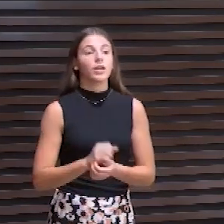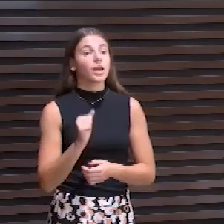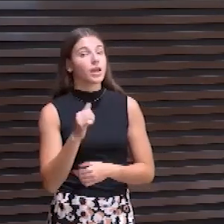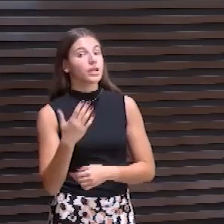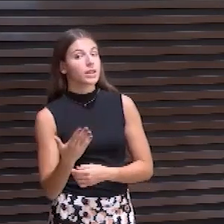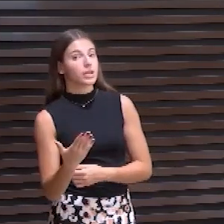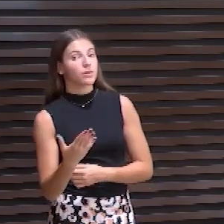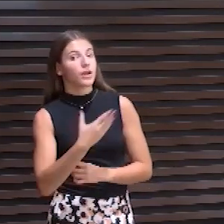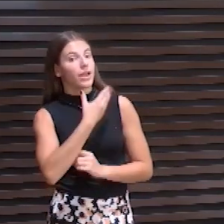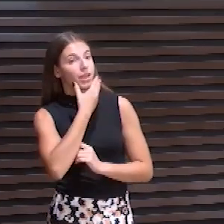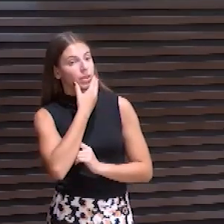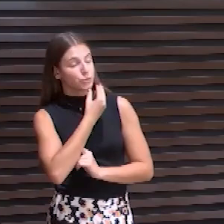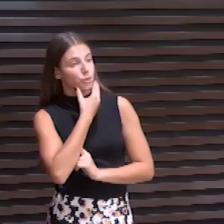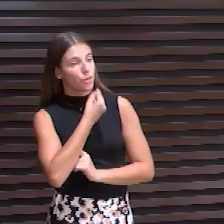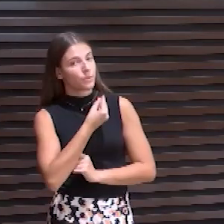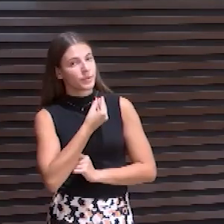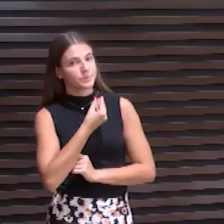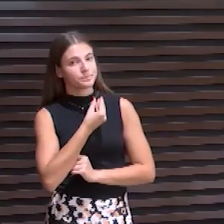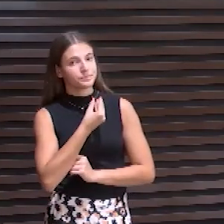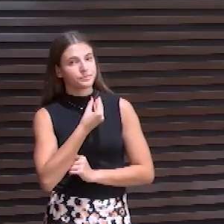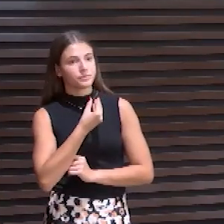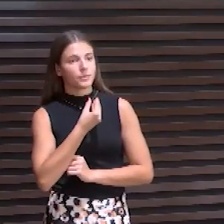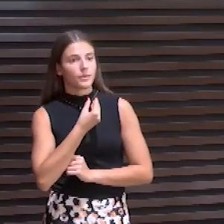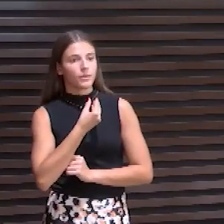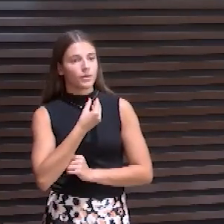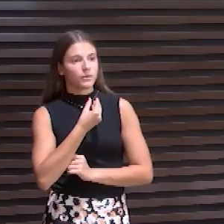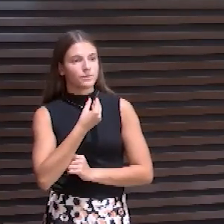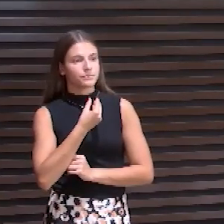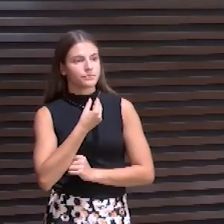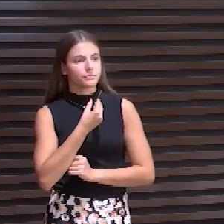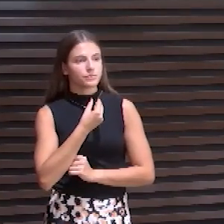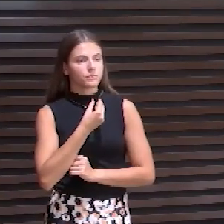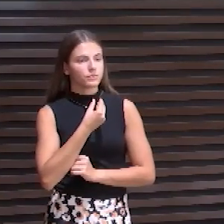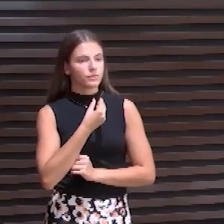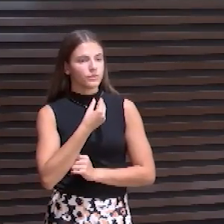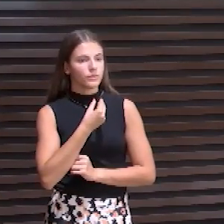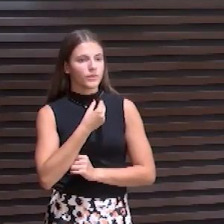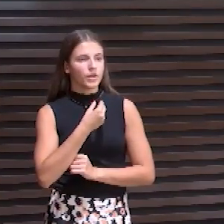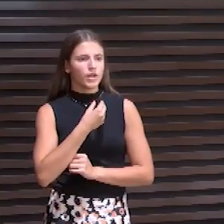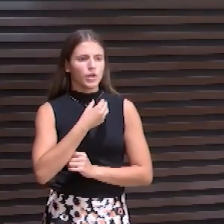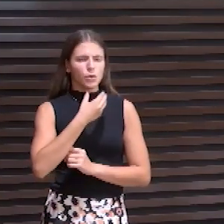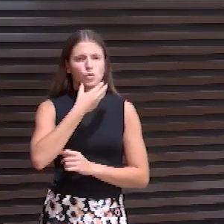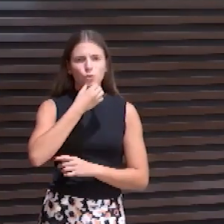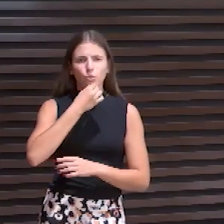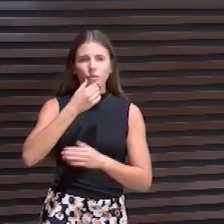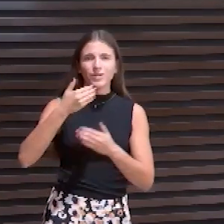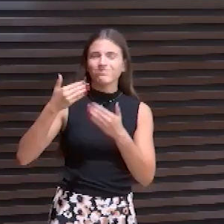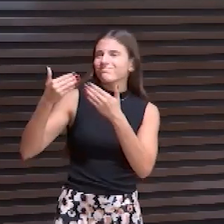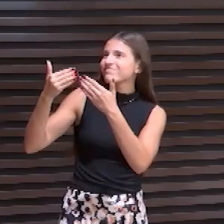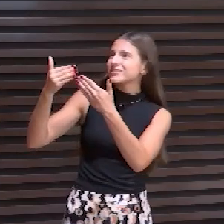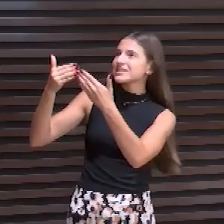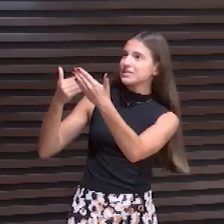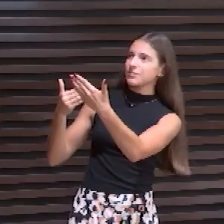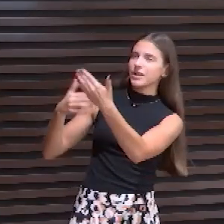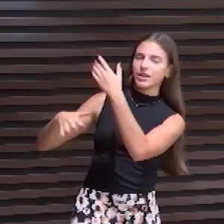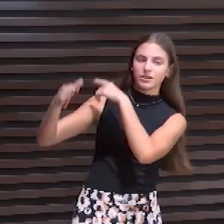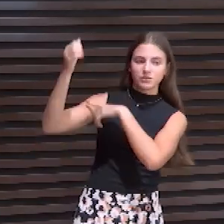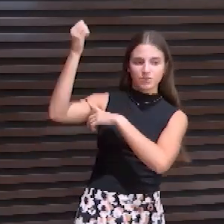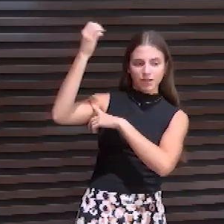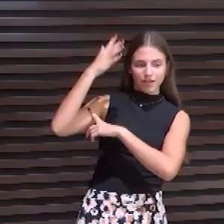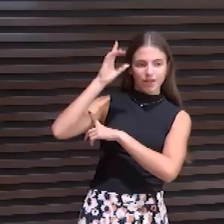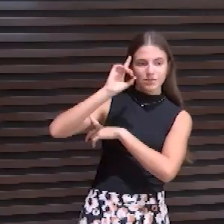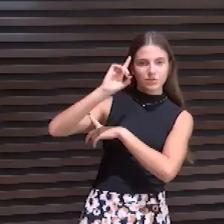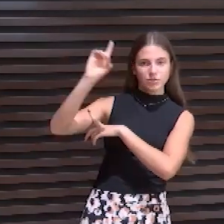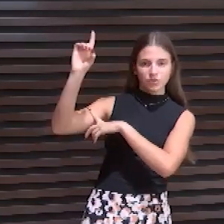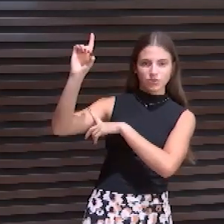judeus, era uma figura assim, completamente distante da graça de Deus. Completamente